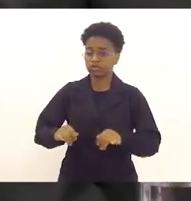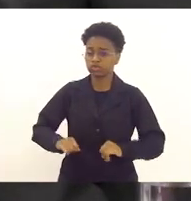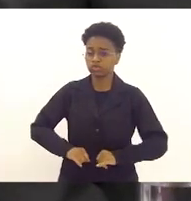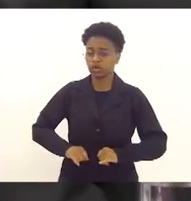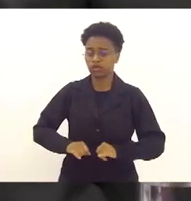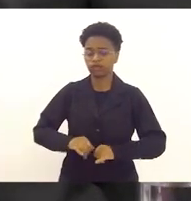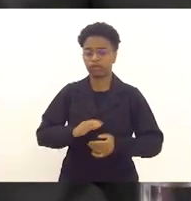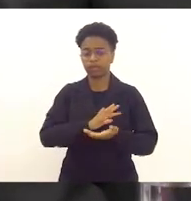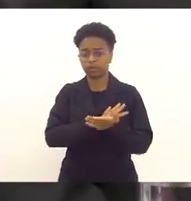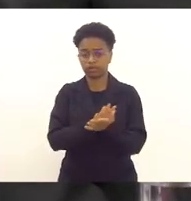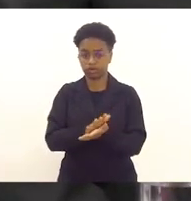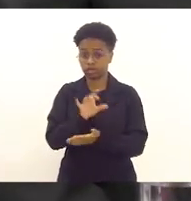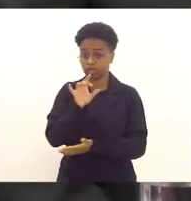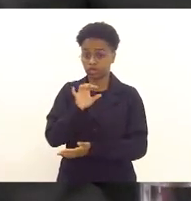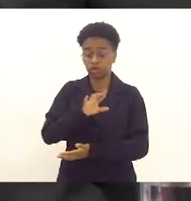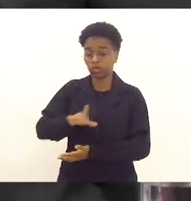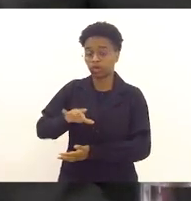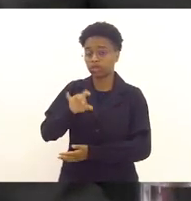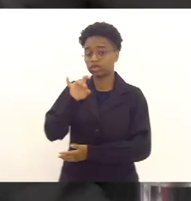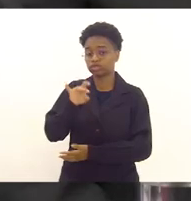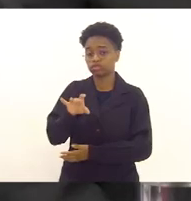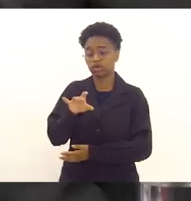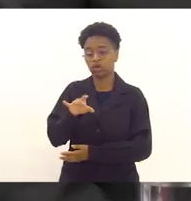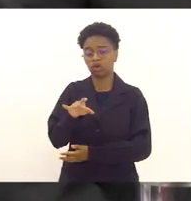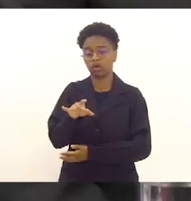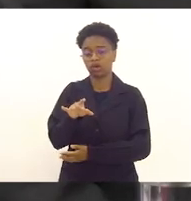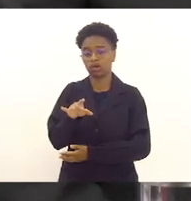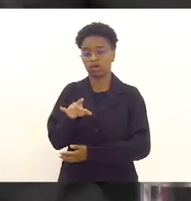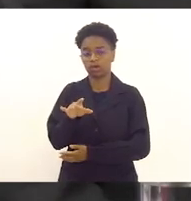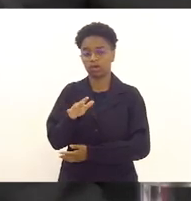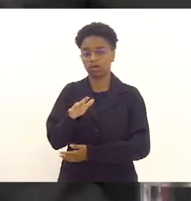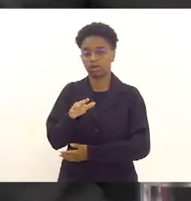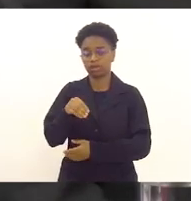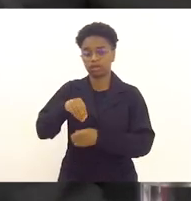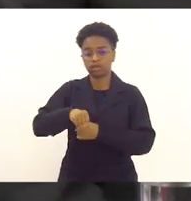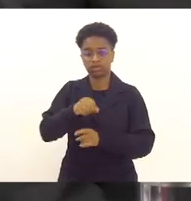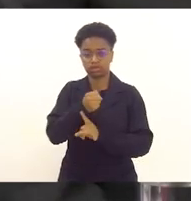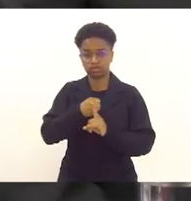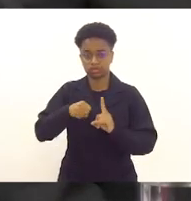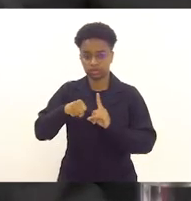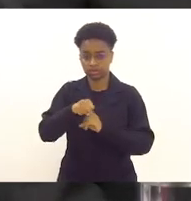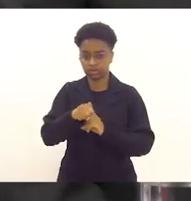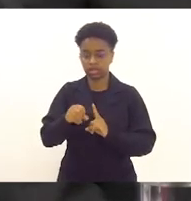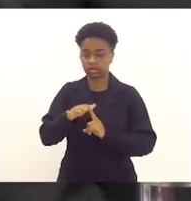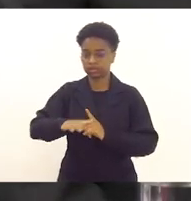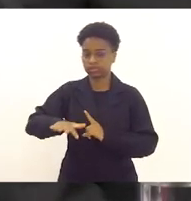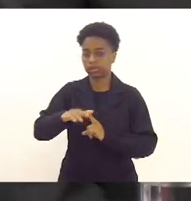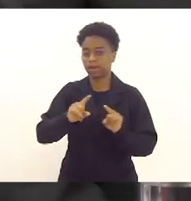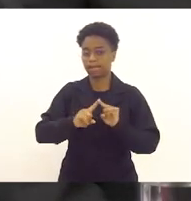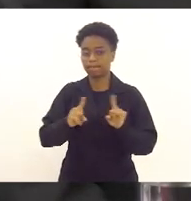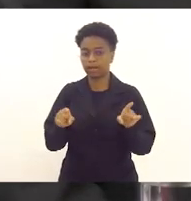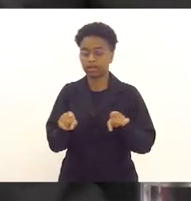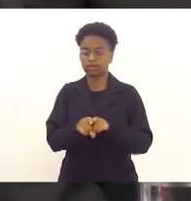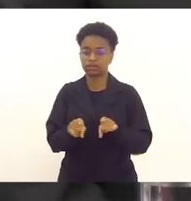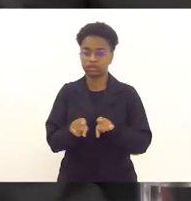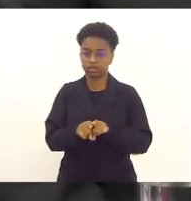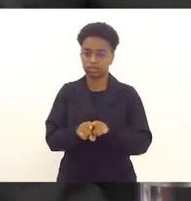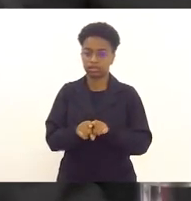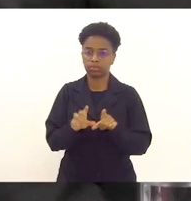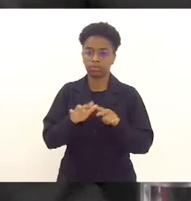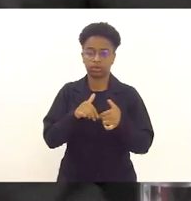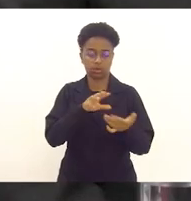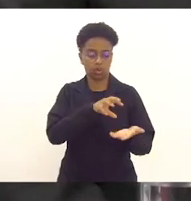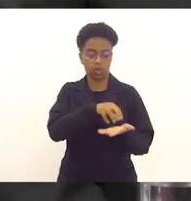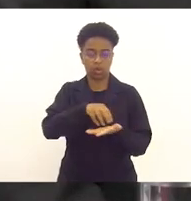preconceito não apenas no âmbito aí da sociedade de uma forma geral mas também por órgãos